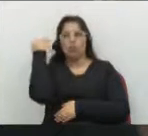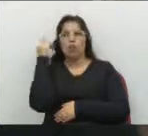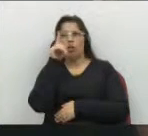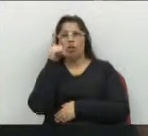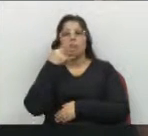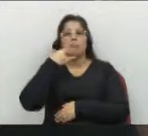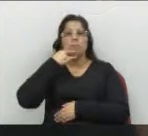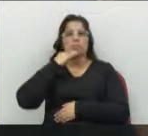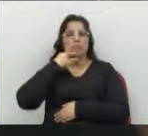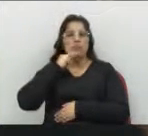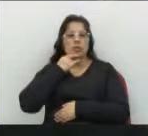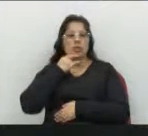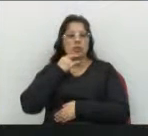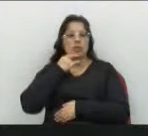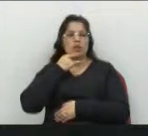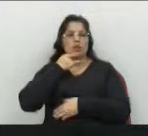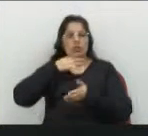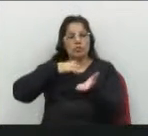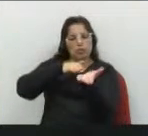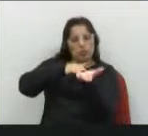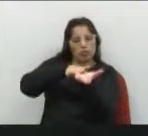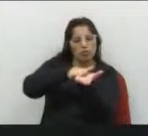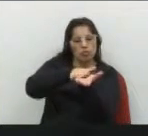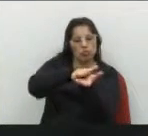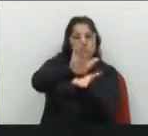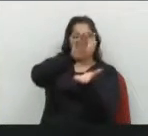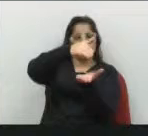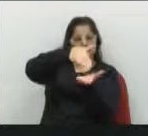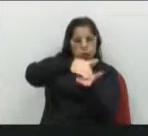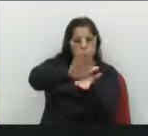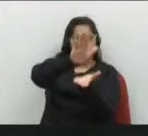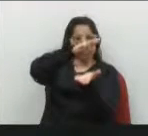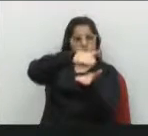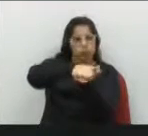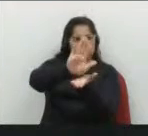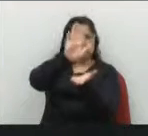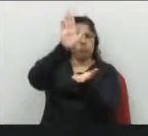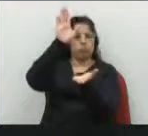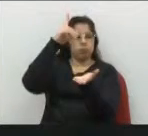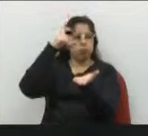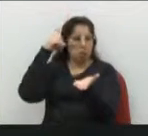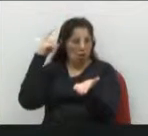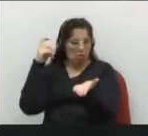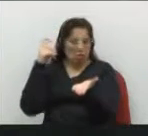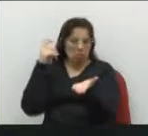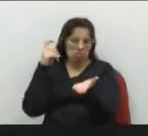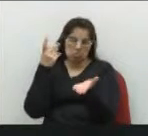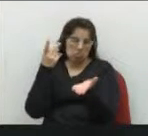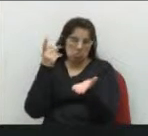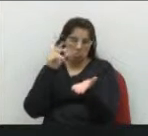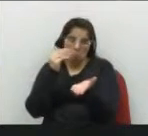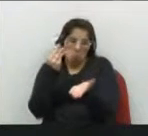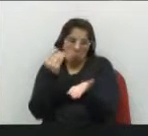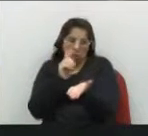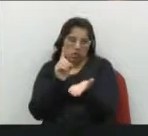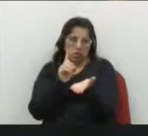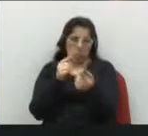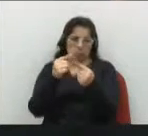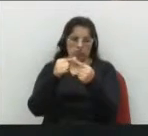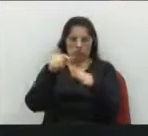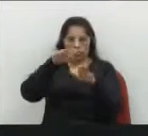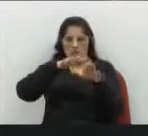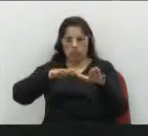arrancada e não faz muito barulho não, viu, presidência? Porque naquela região, acima do